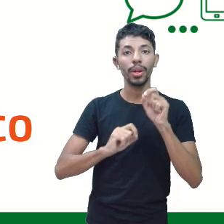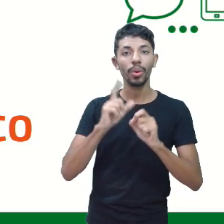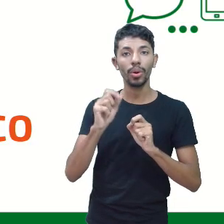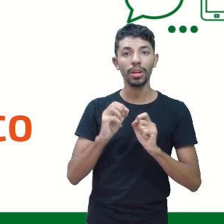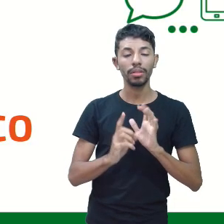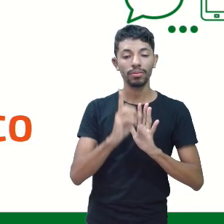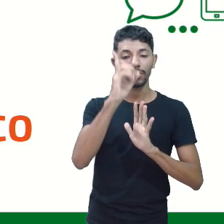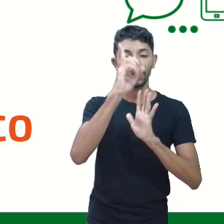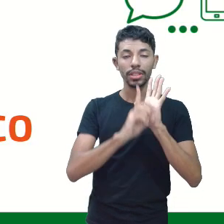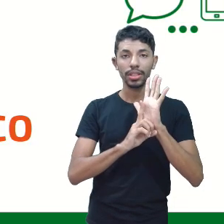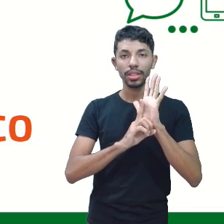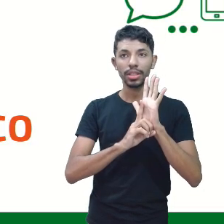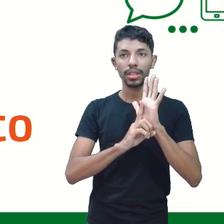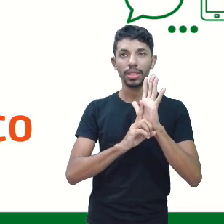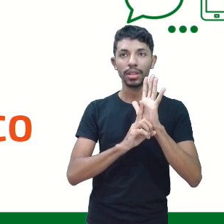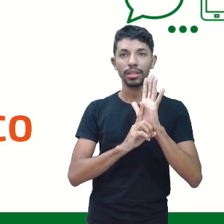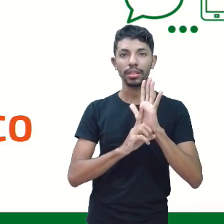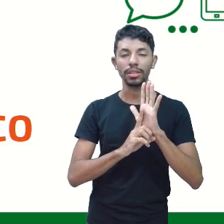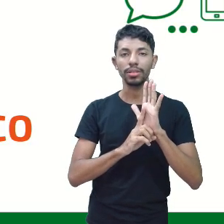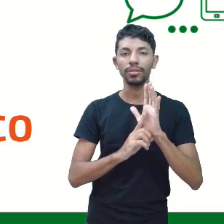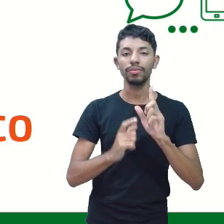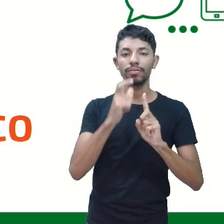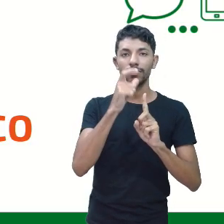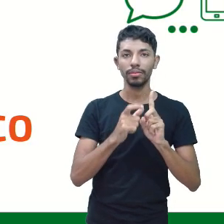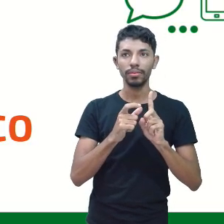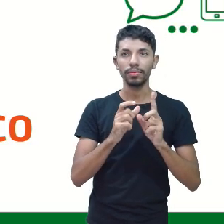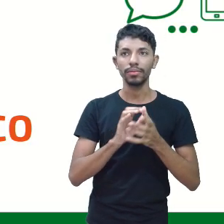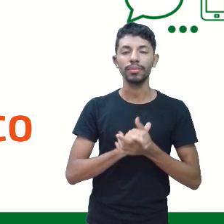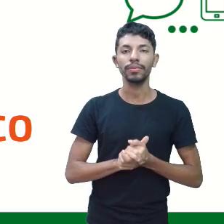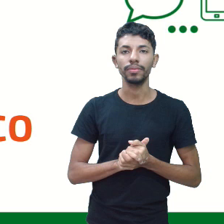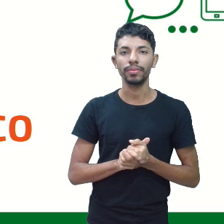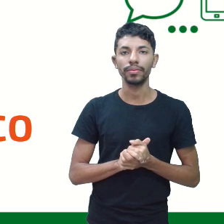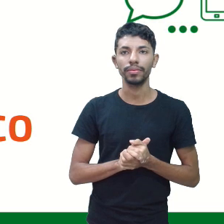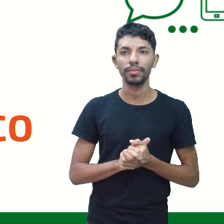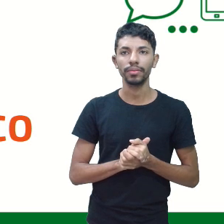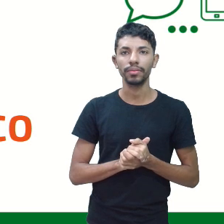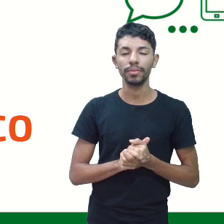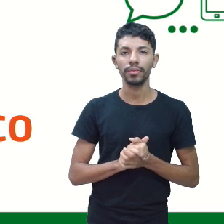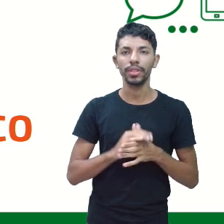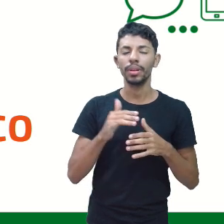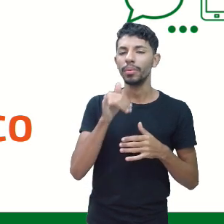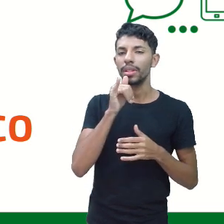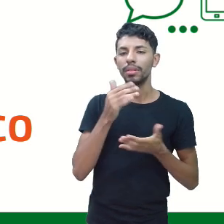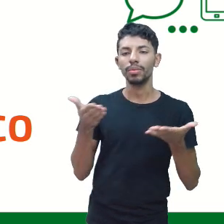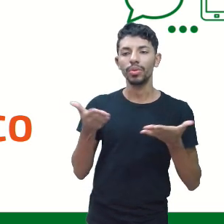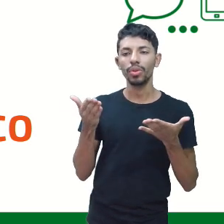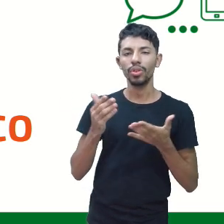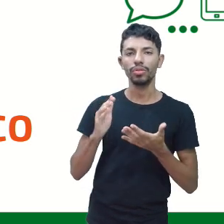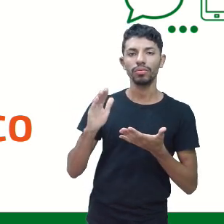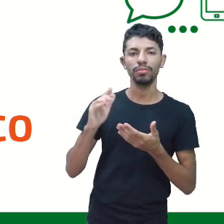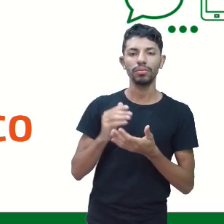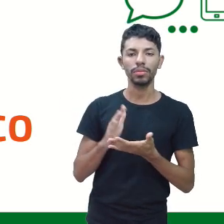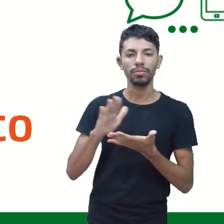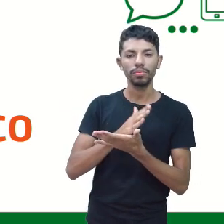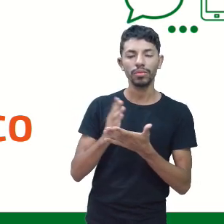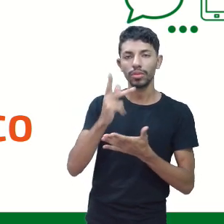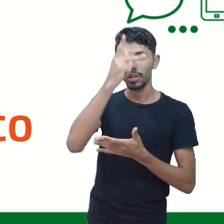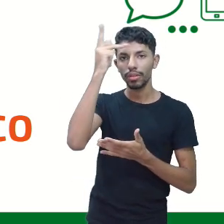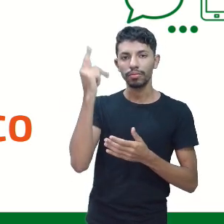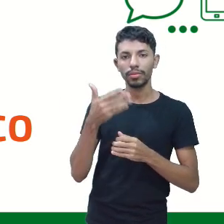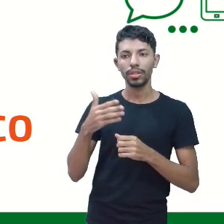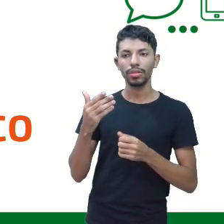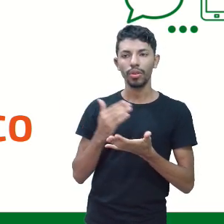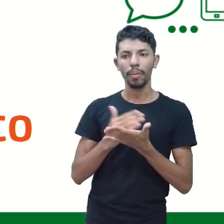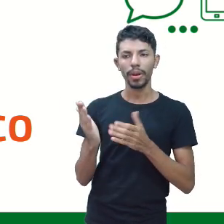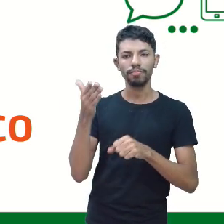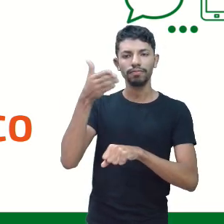civil. Hoje, quando determinadas pessoas entram nos cursos universitários, né,